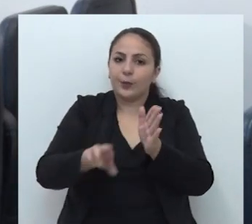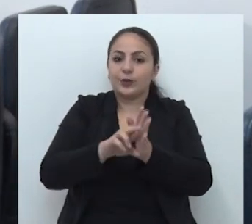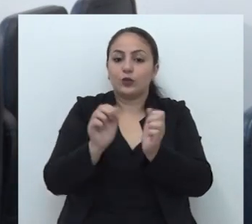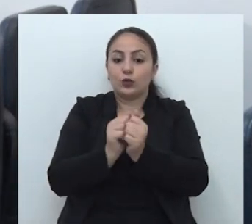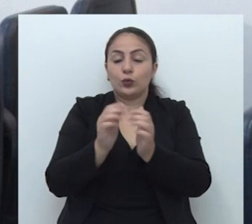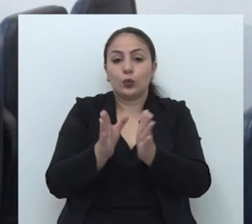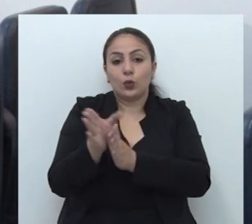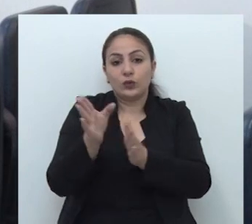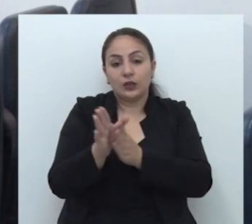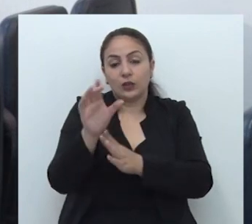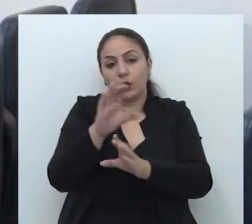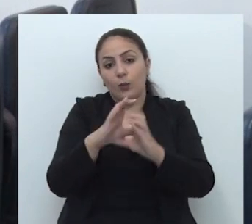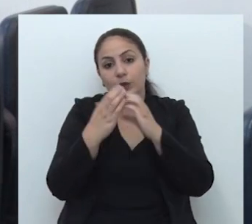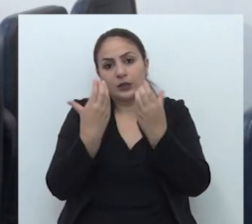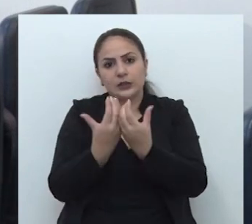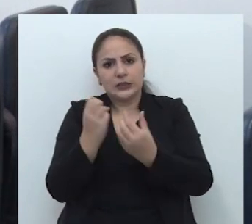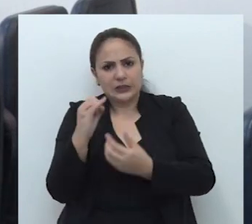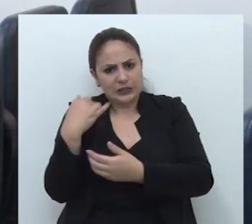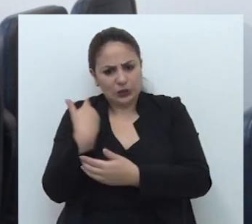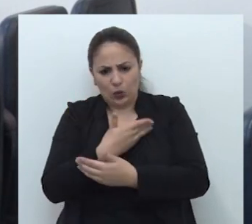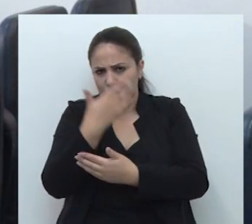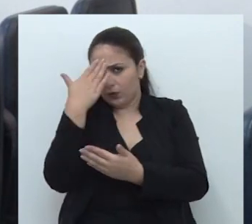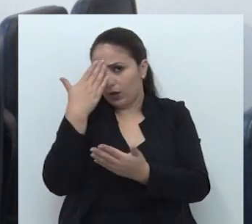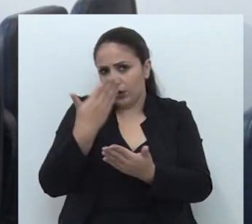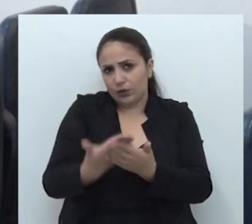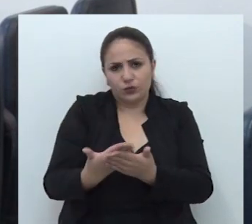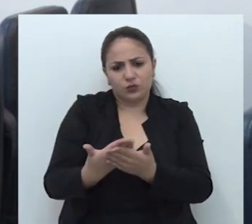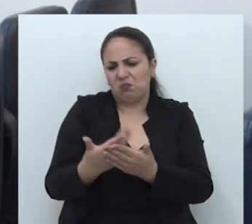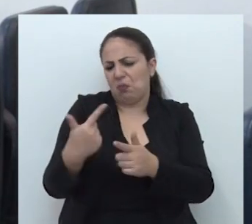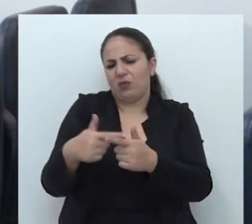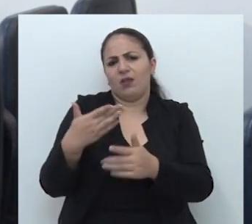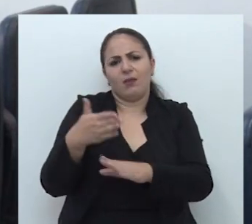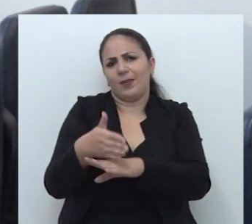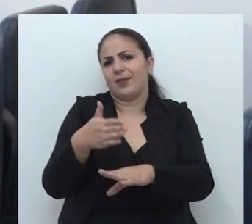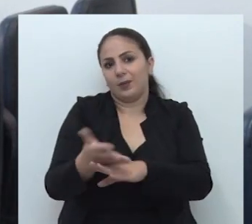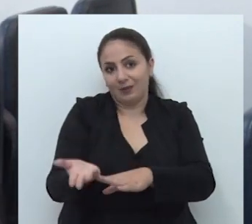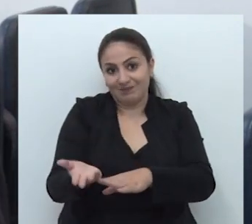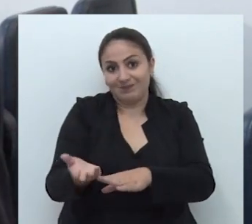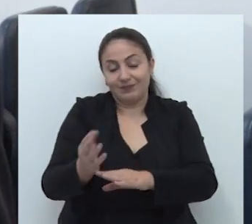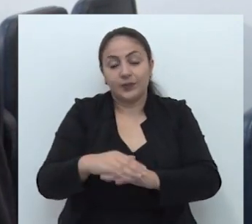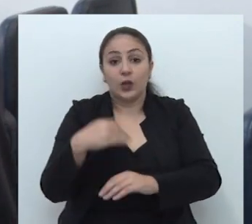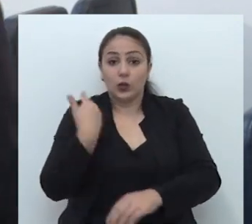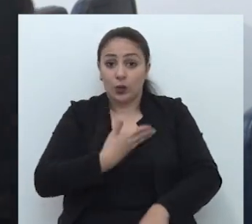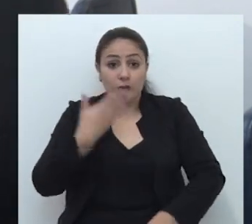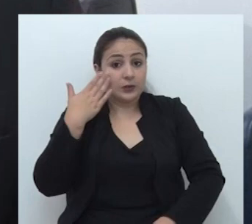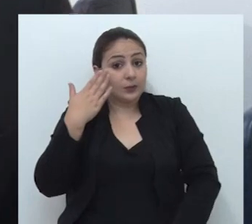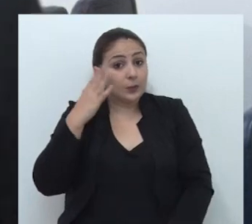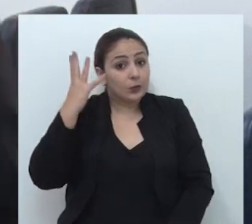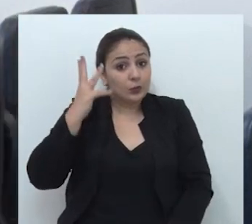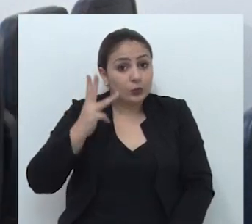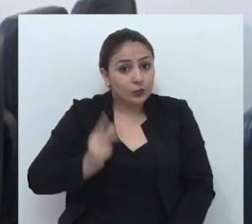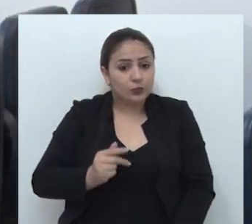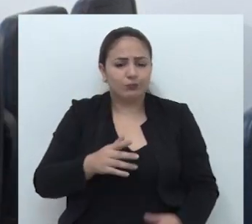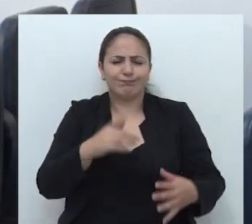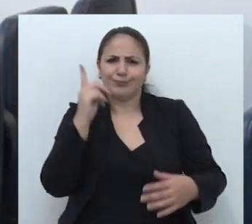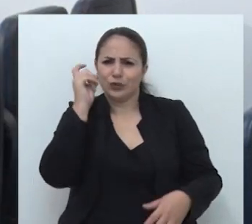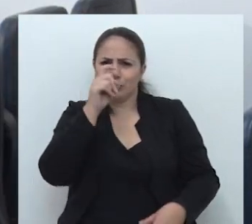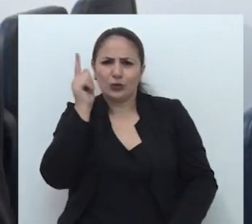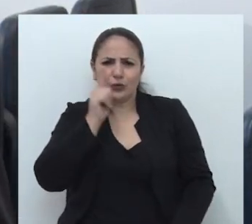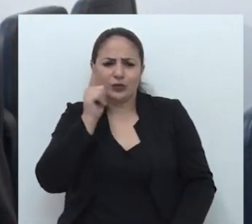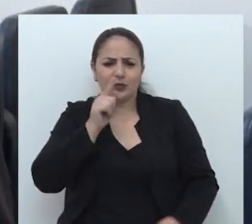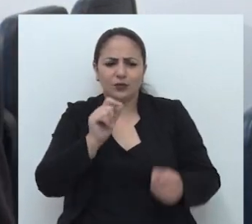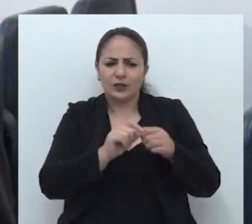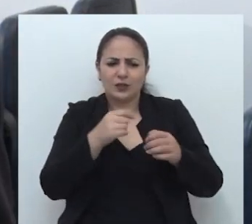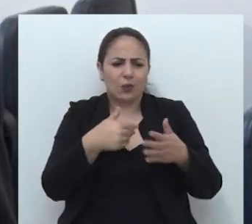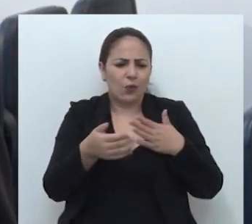Conselho da Comunidade. E se a gente não acredita nisso, a gente não tem mais por que ir lá. Sabemos que é totalmente assim complicado fazer qualquer